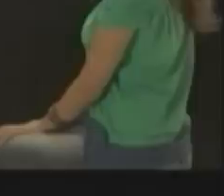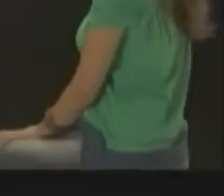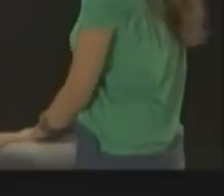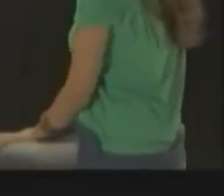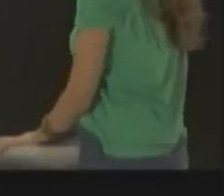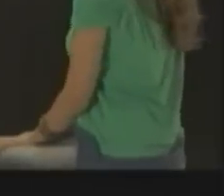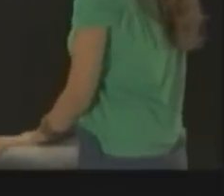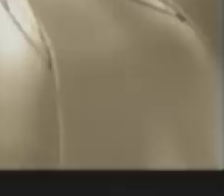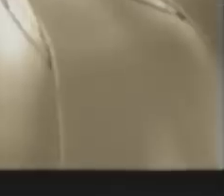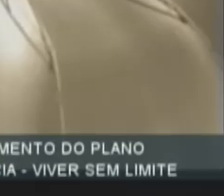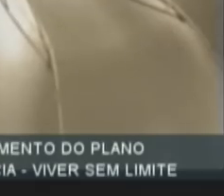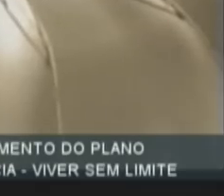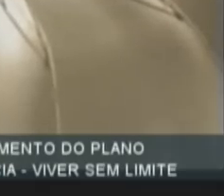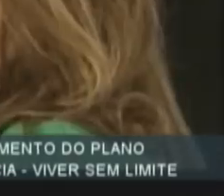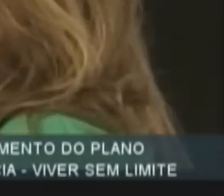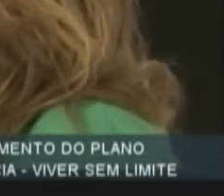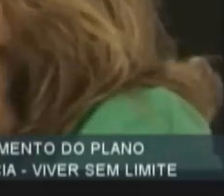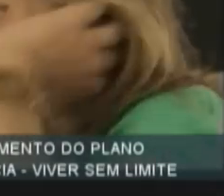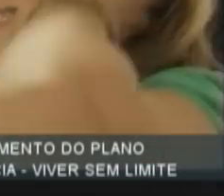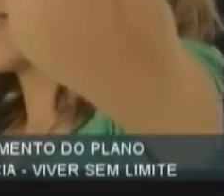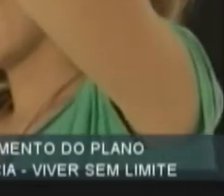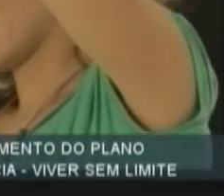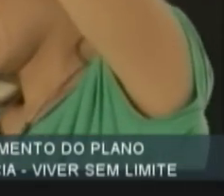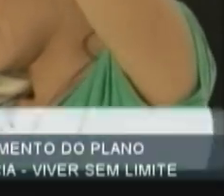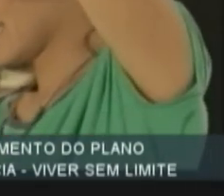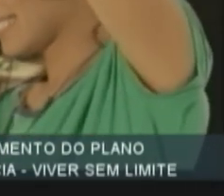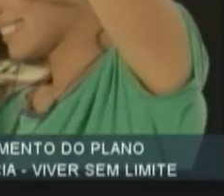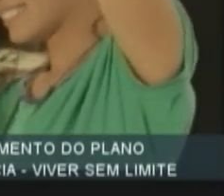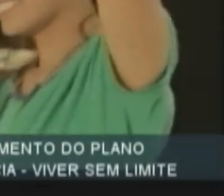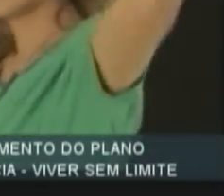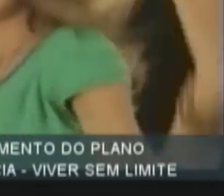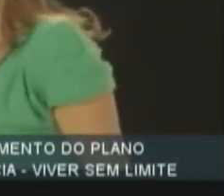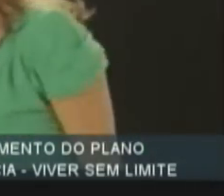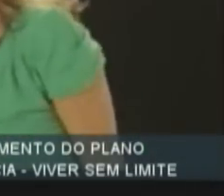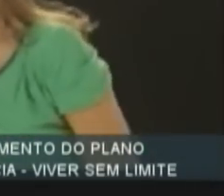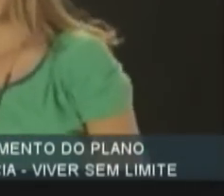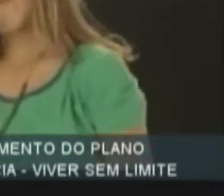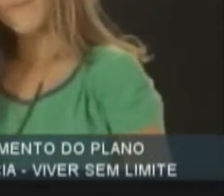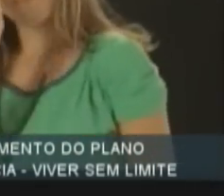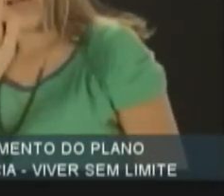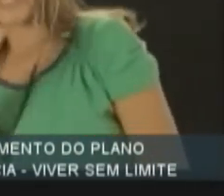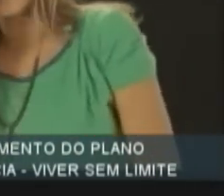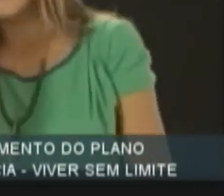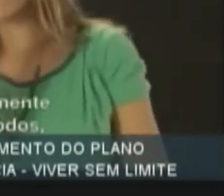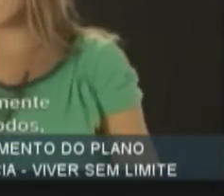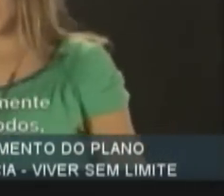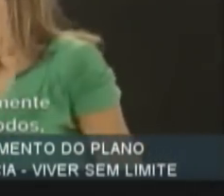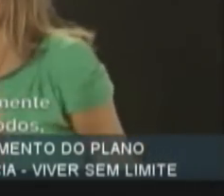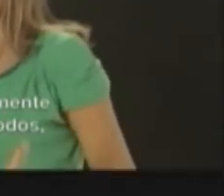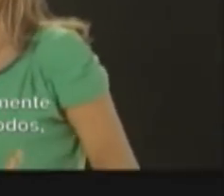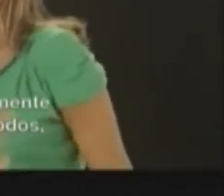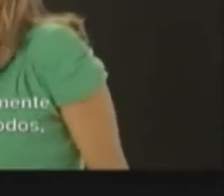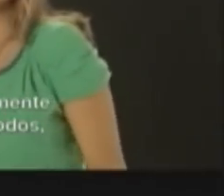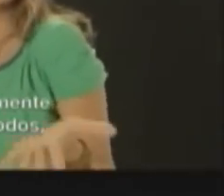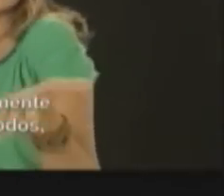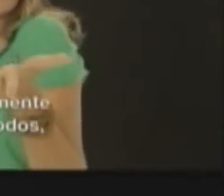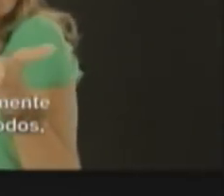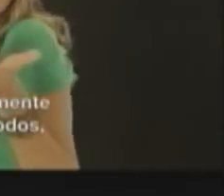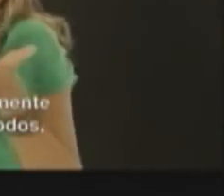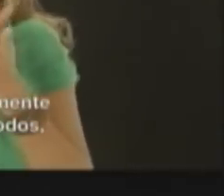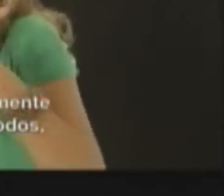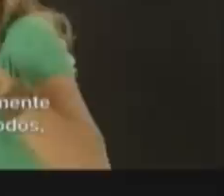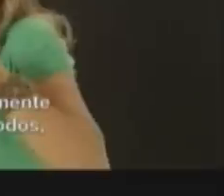própria. Vanessa no estúdio sendo fotografada. A seguir, voz de intérprete. Mas para o Brasil